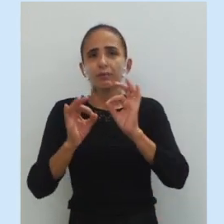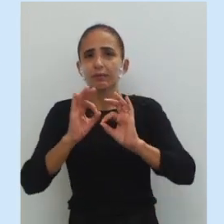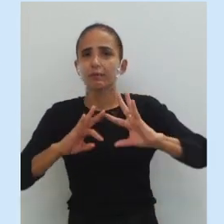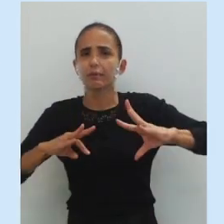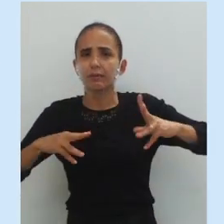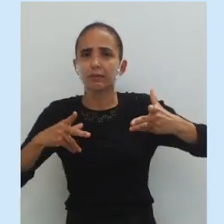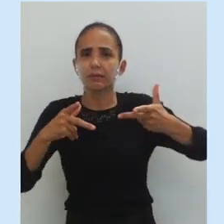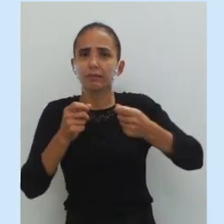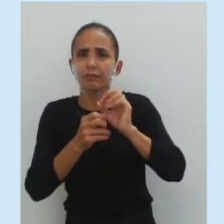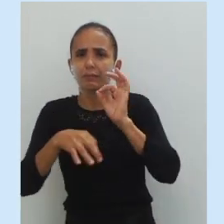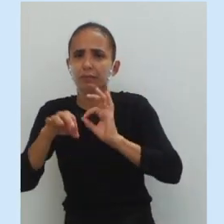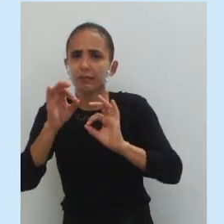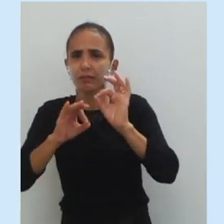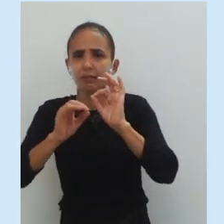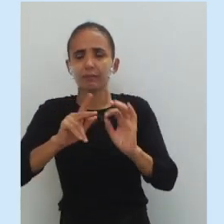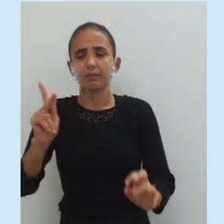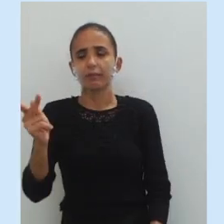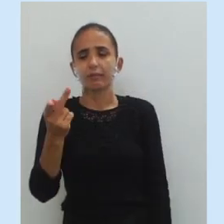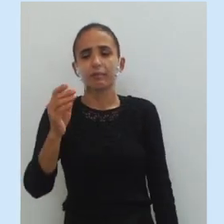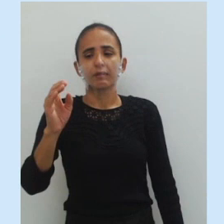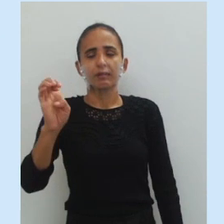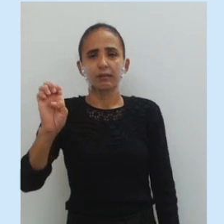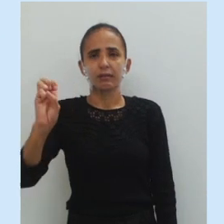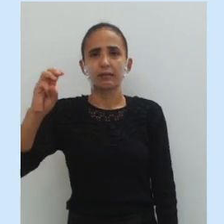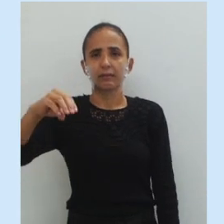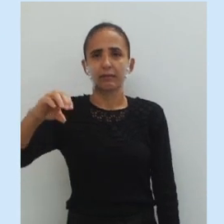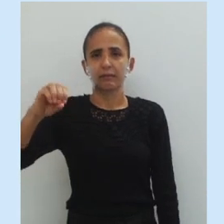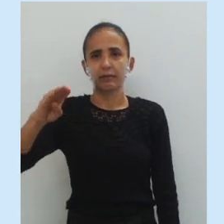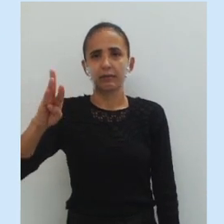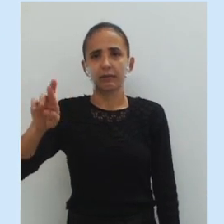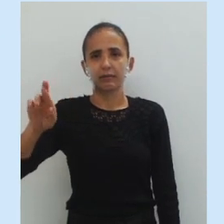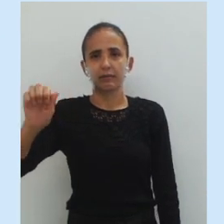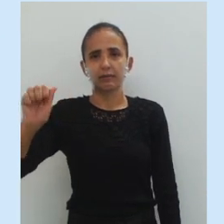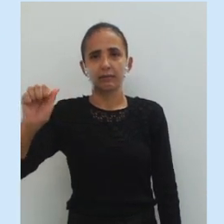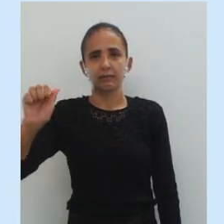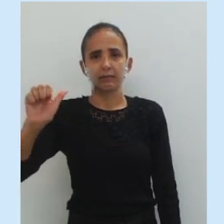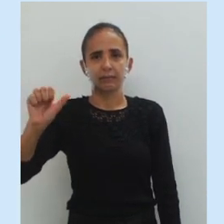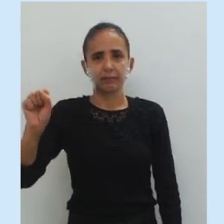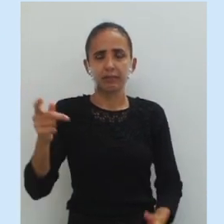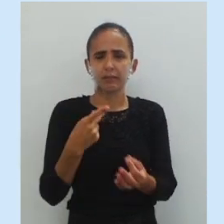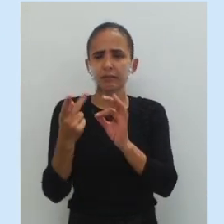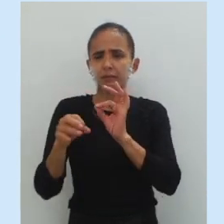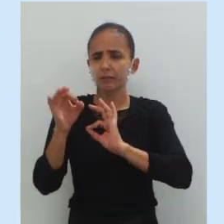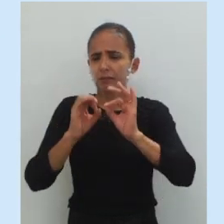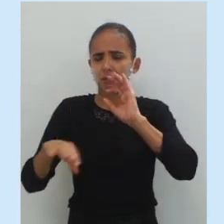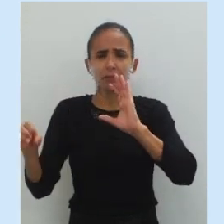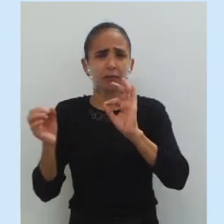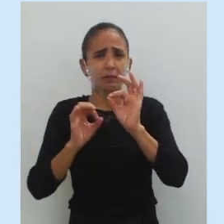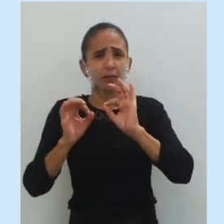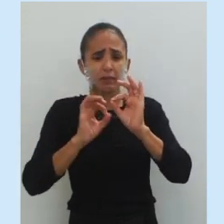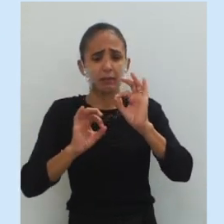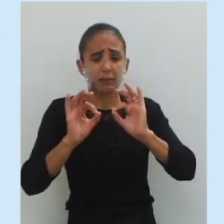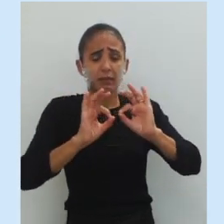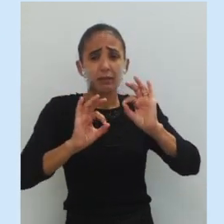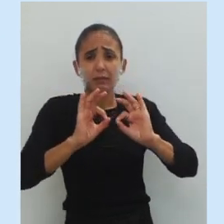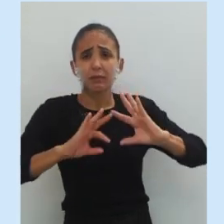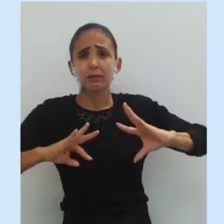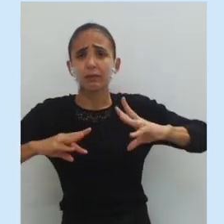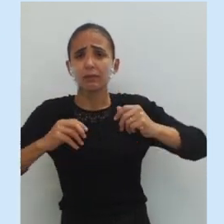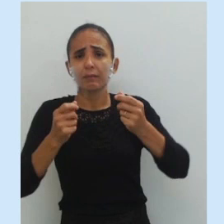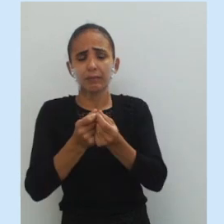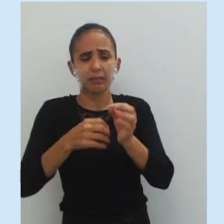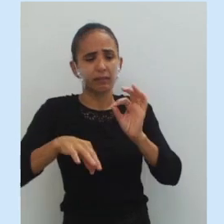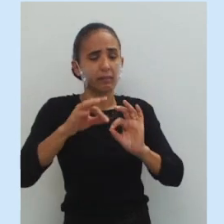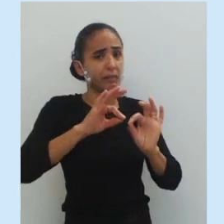A Hemobras, na realidade, é a recepção, triagem e armazenamento de